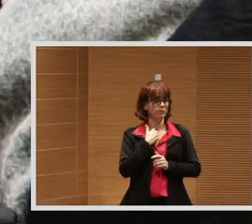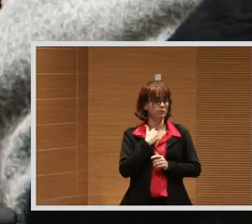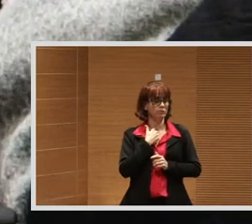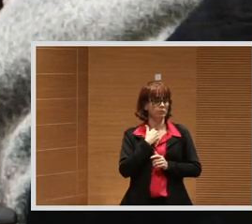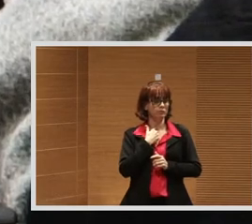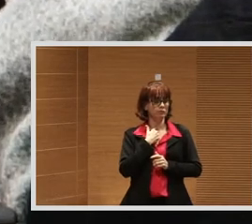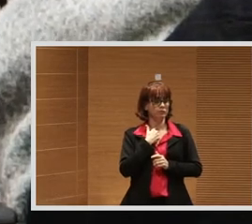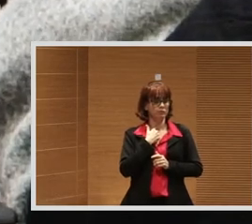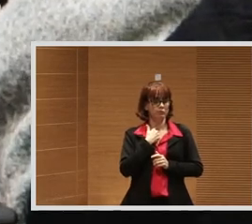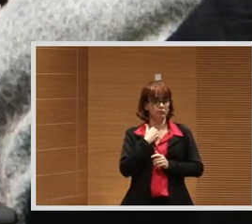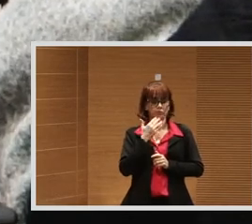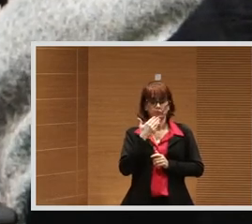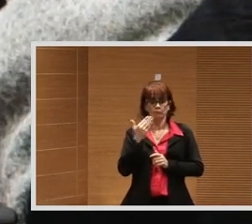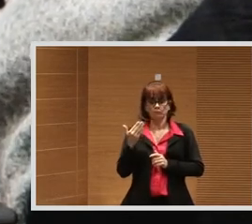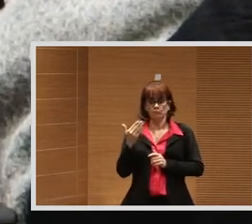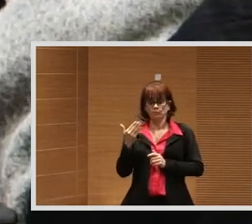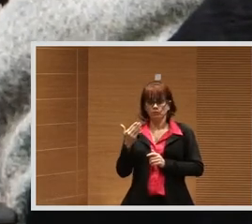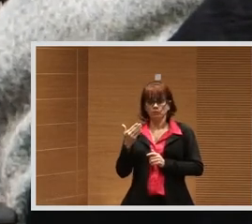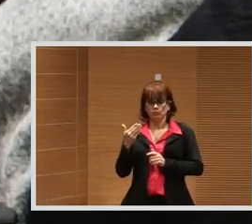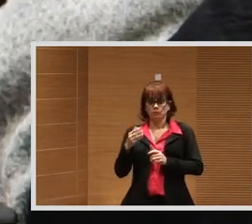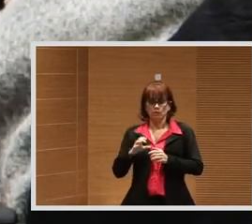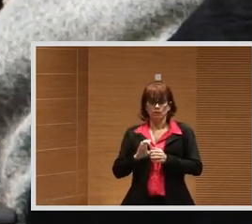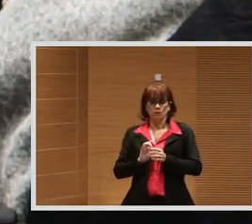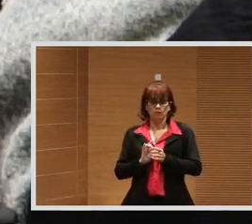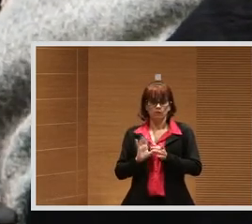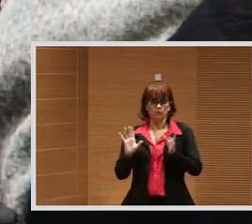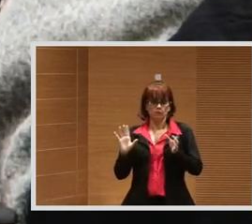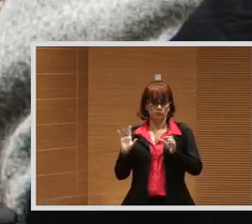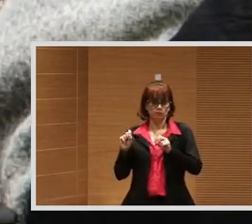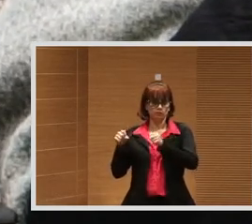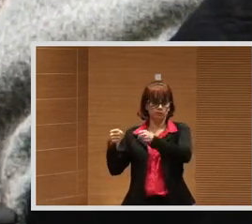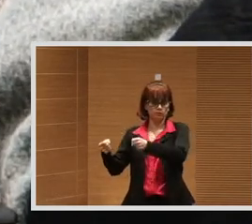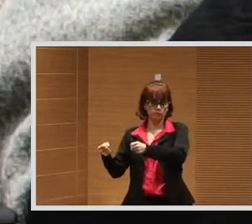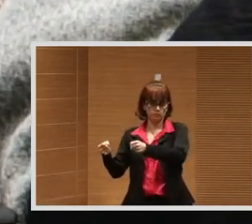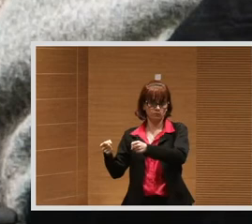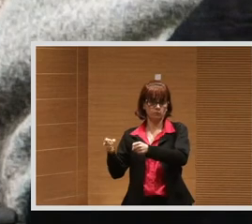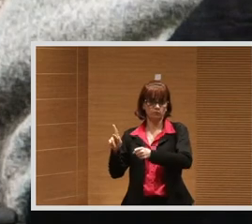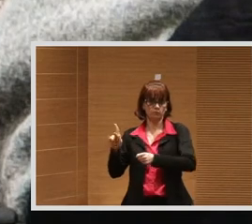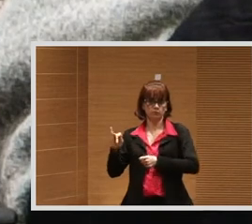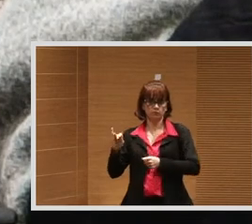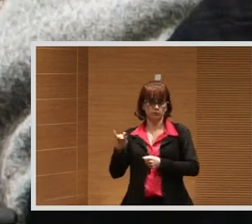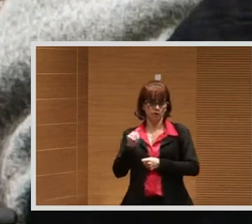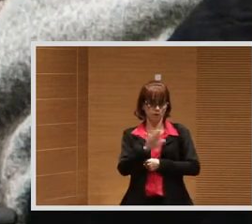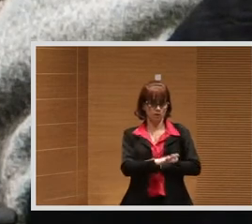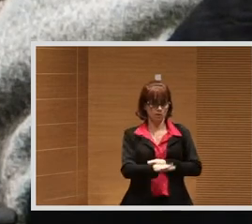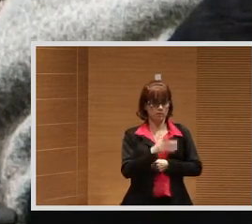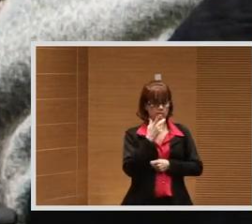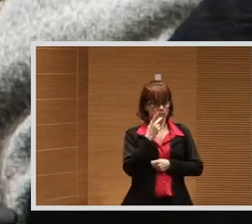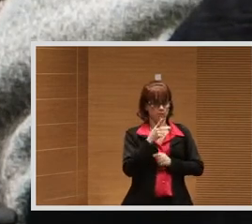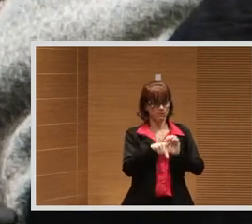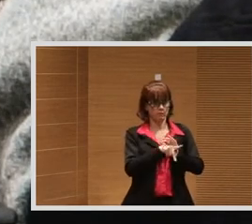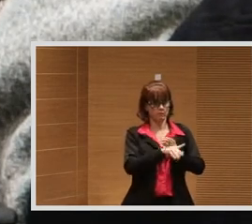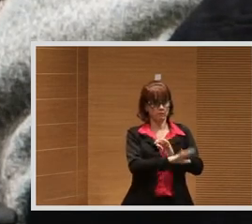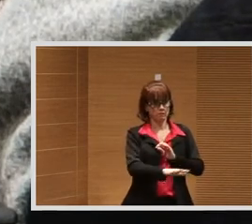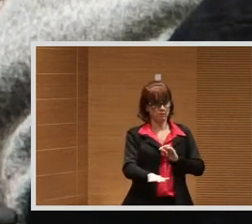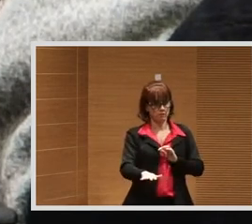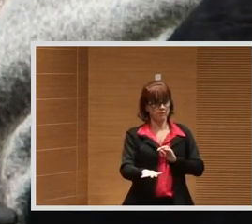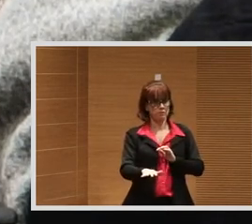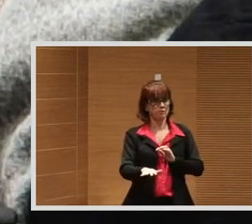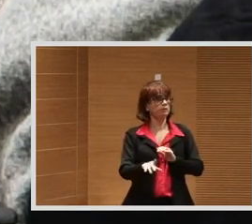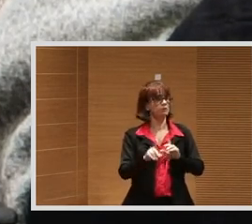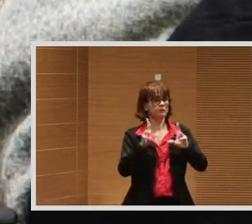de pedido de autorização e fortalecer essa função dos pais. A criança fala, a própria criança costuma